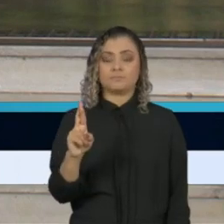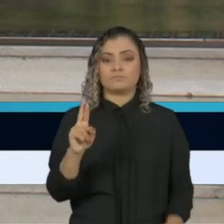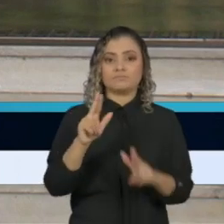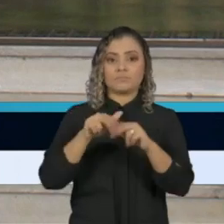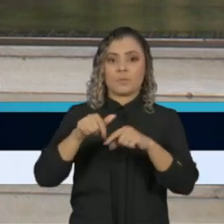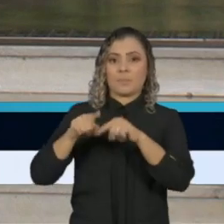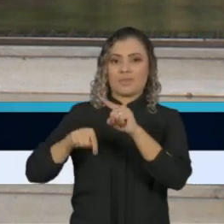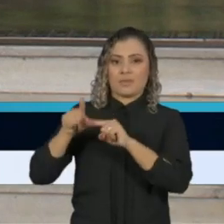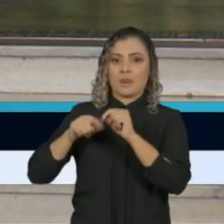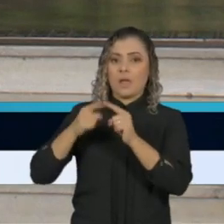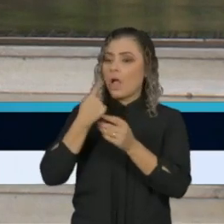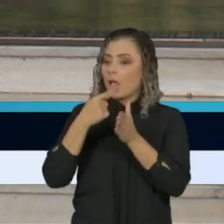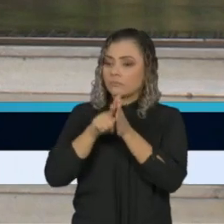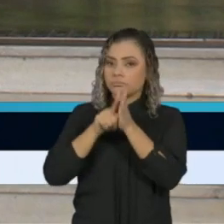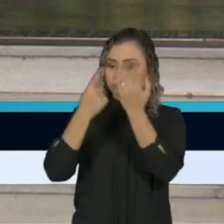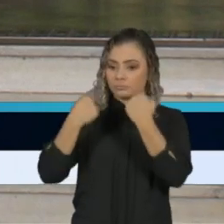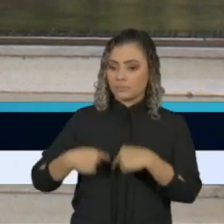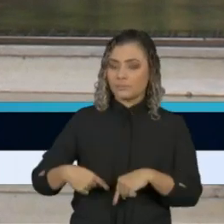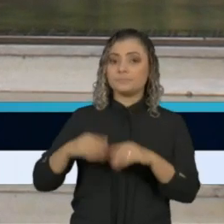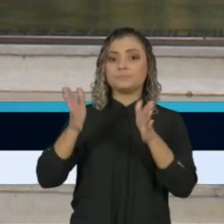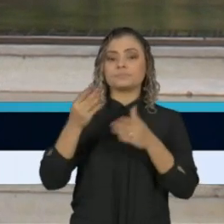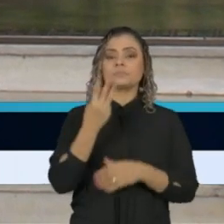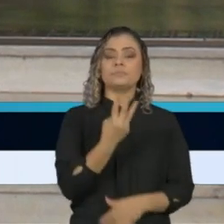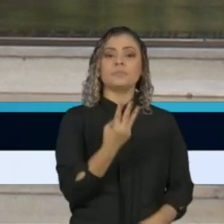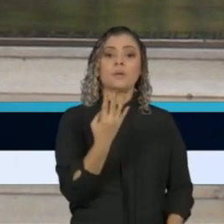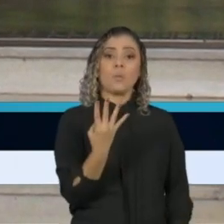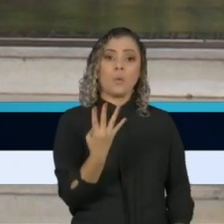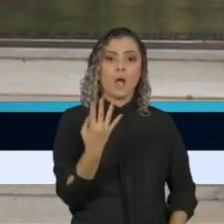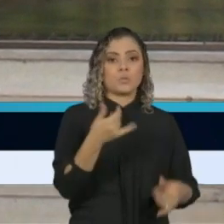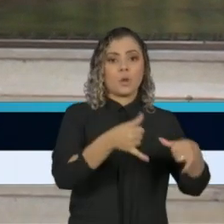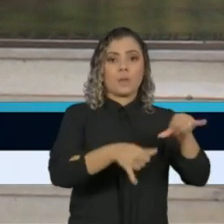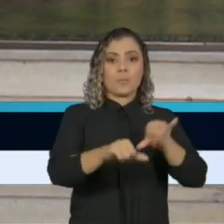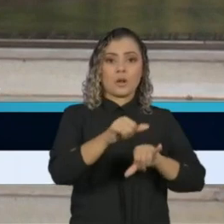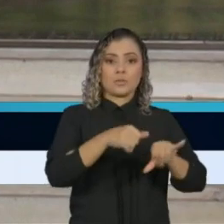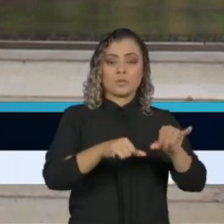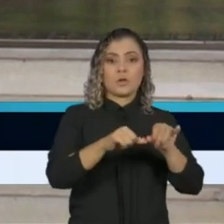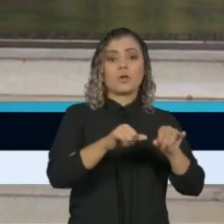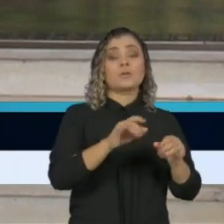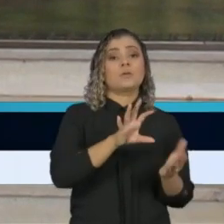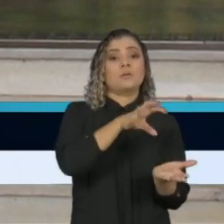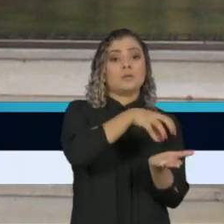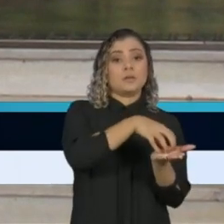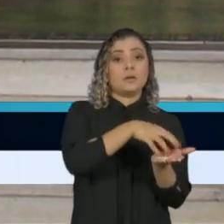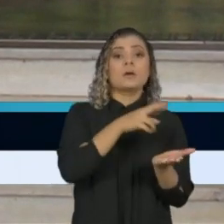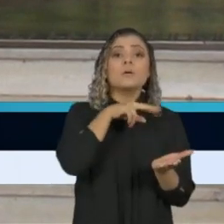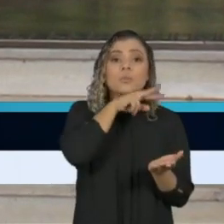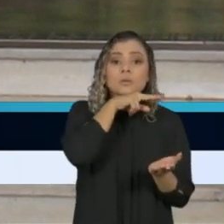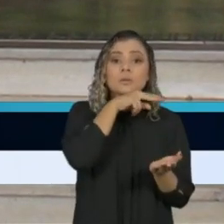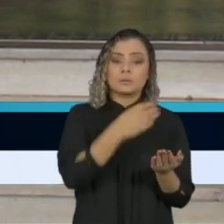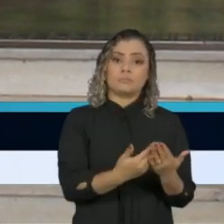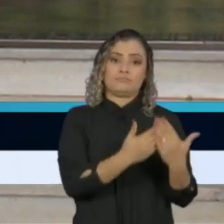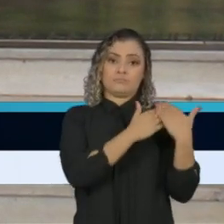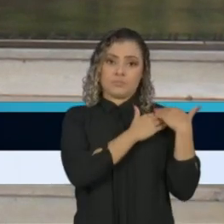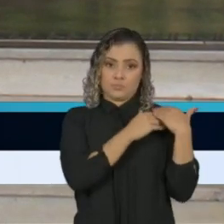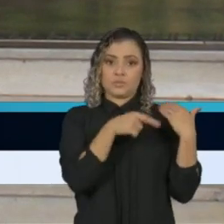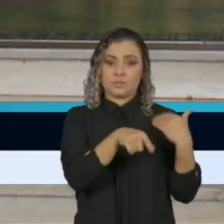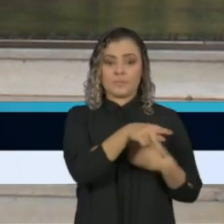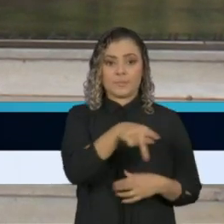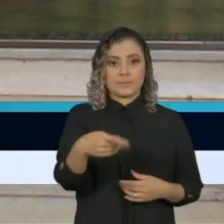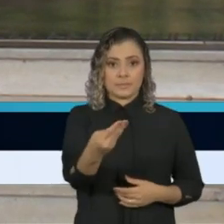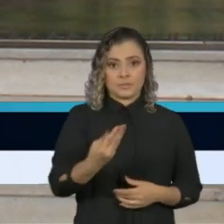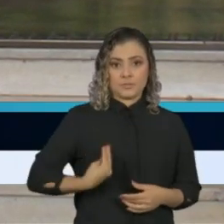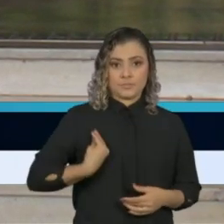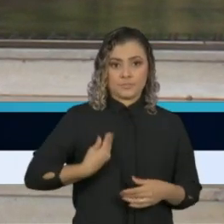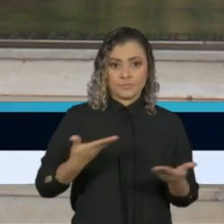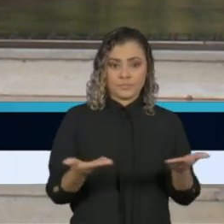estes testes. Uma rede de 34 laboratórios, coordenada pelo Instituto Butantan, cujo presidente está aqui participando desta